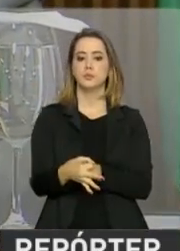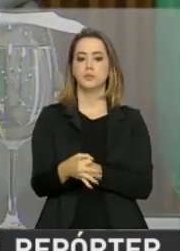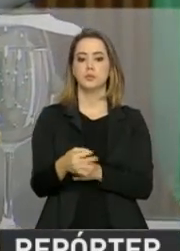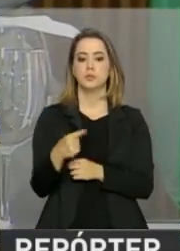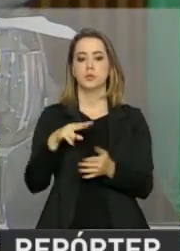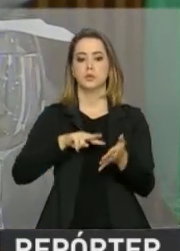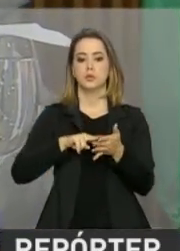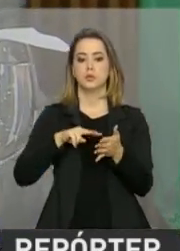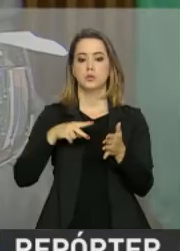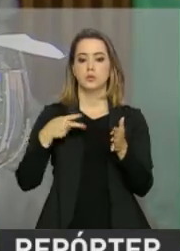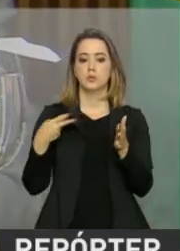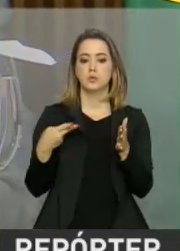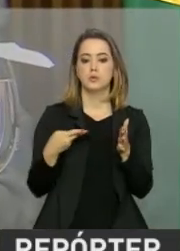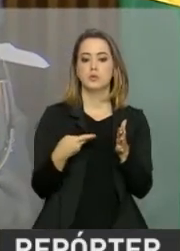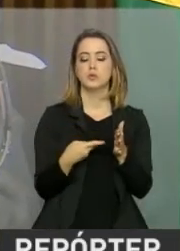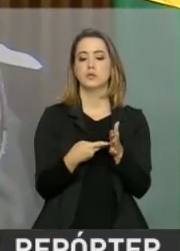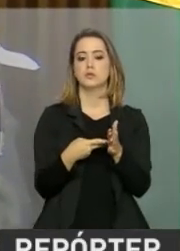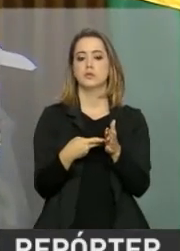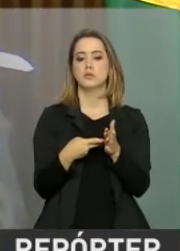significativo